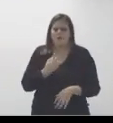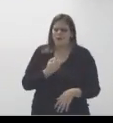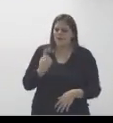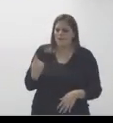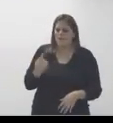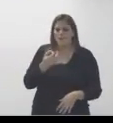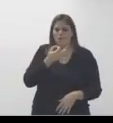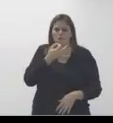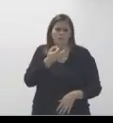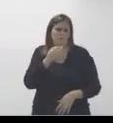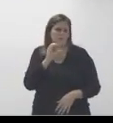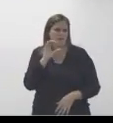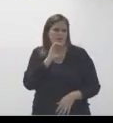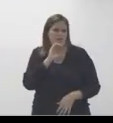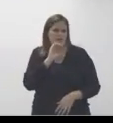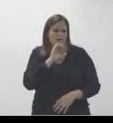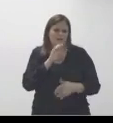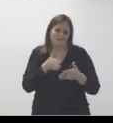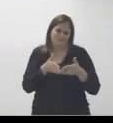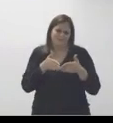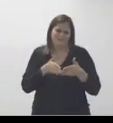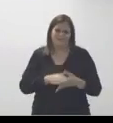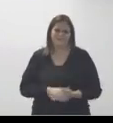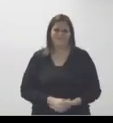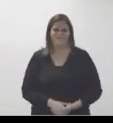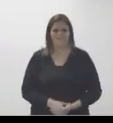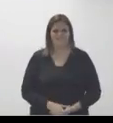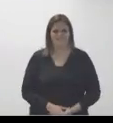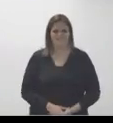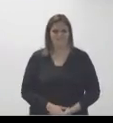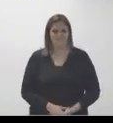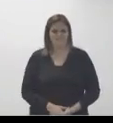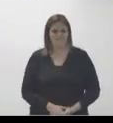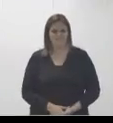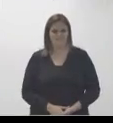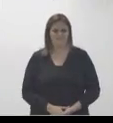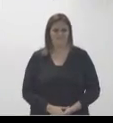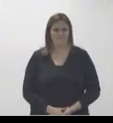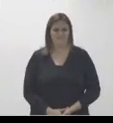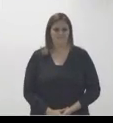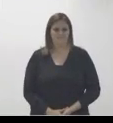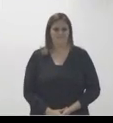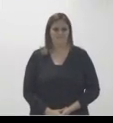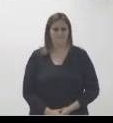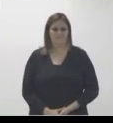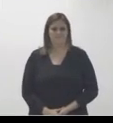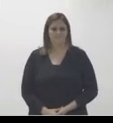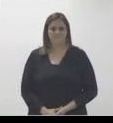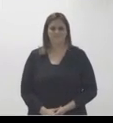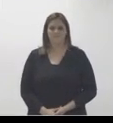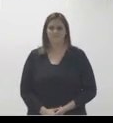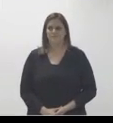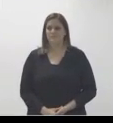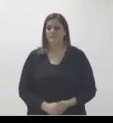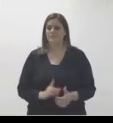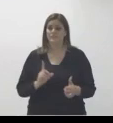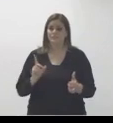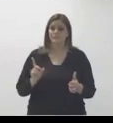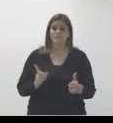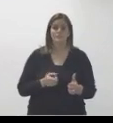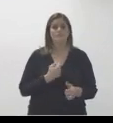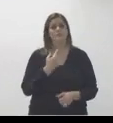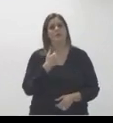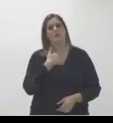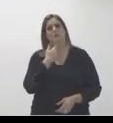de uma forma o mais rápido aí que a gente puder primeiro eu queria dizer dessa última pergunta